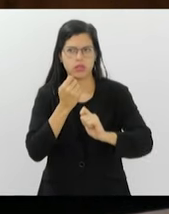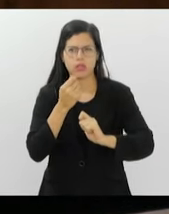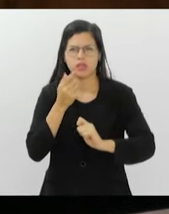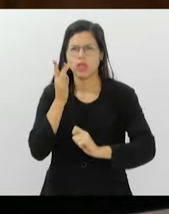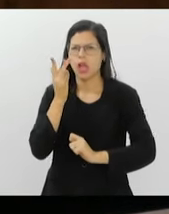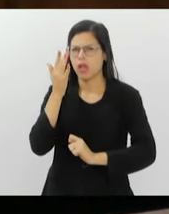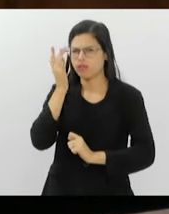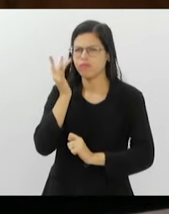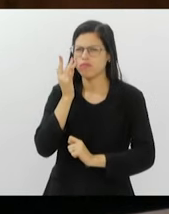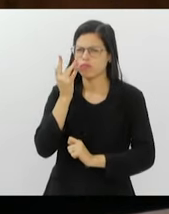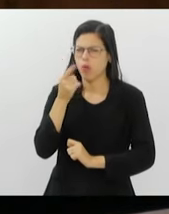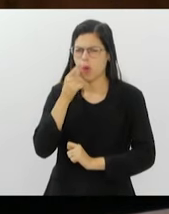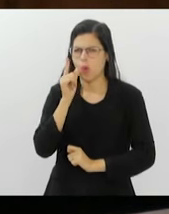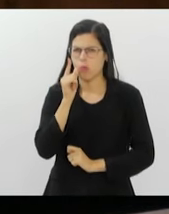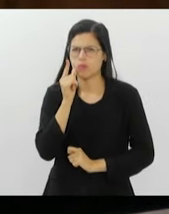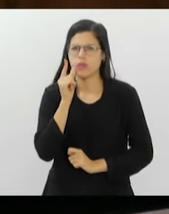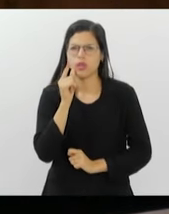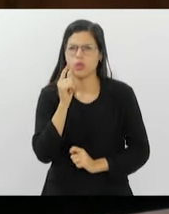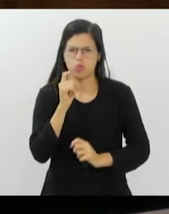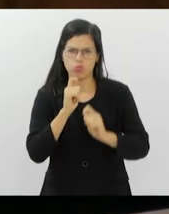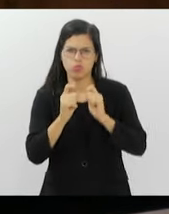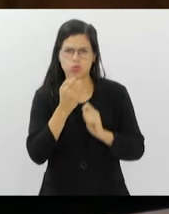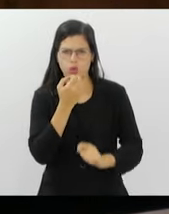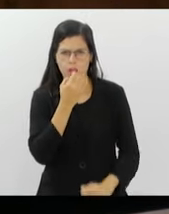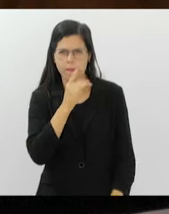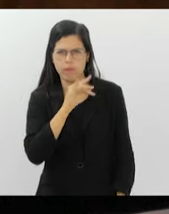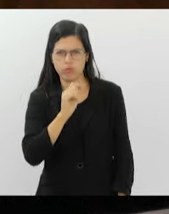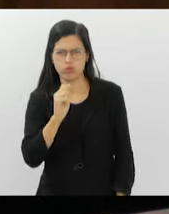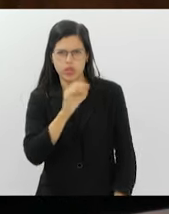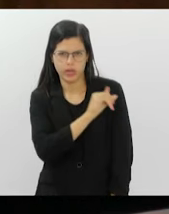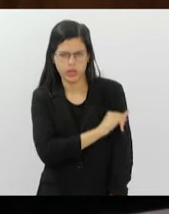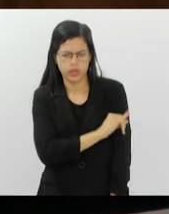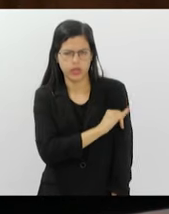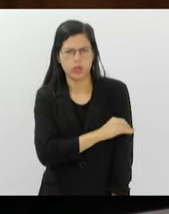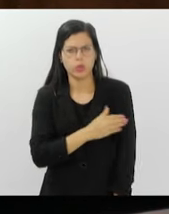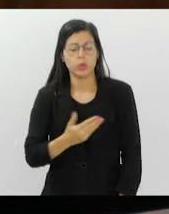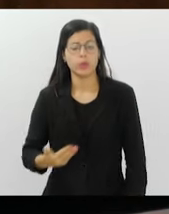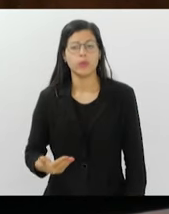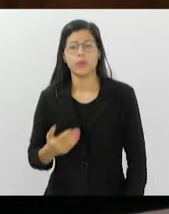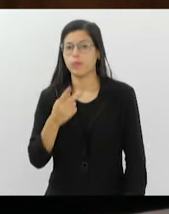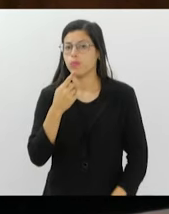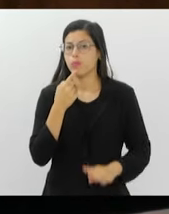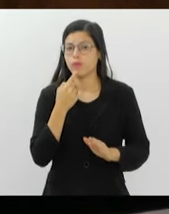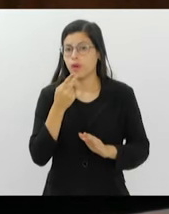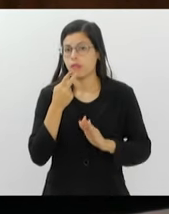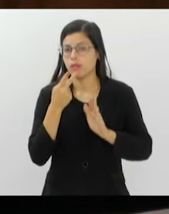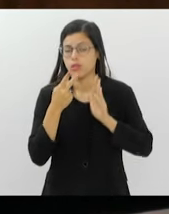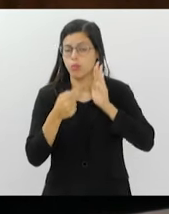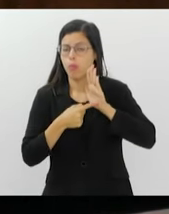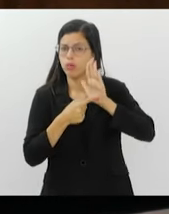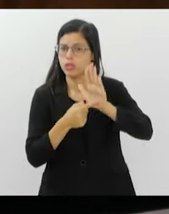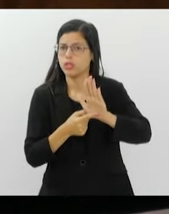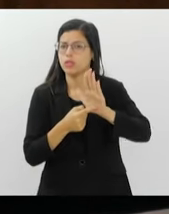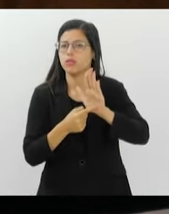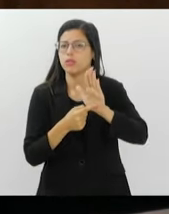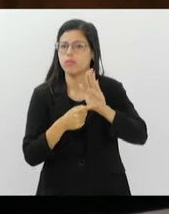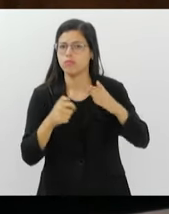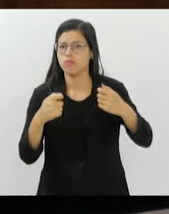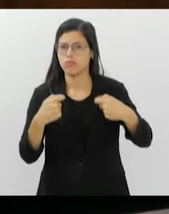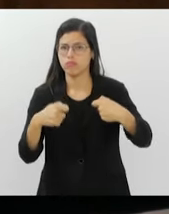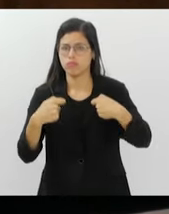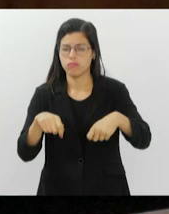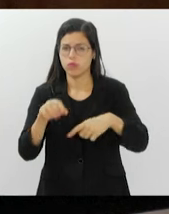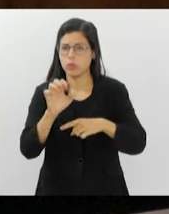que foi ontem né Deputado Marta R acho que foi ontem falando da necessidade do Estado